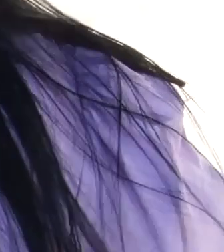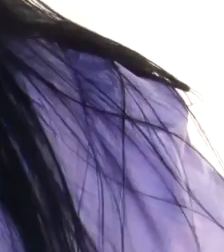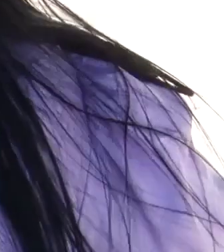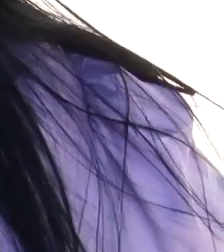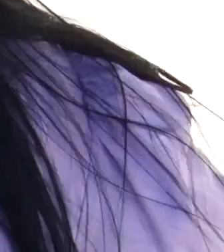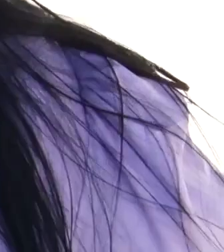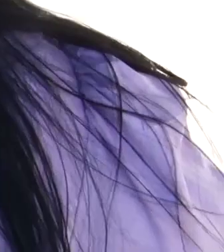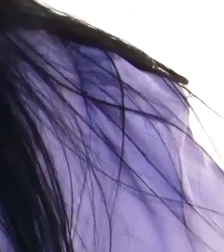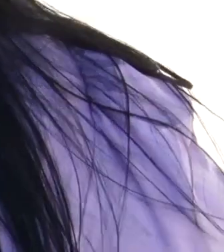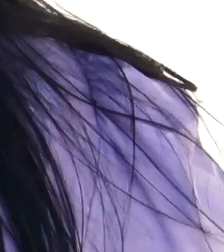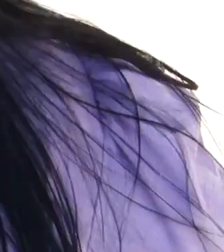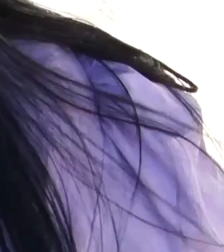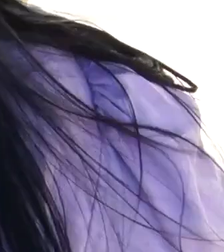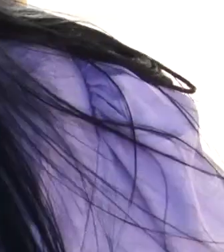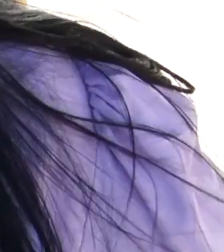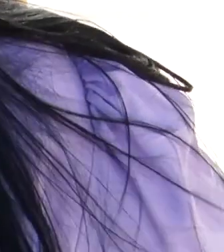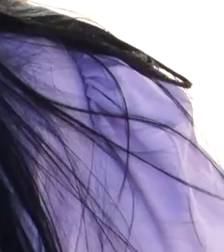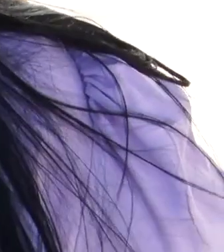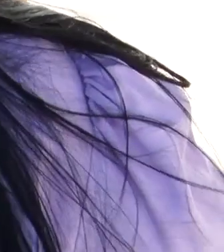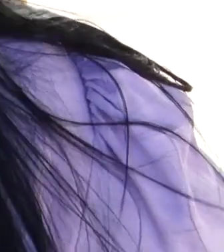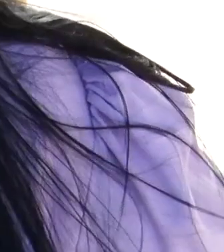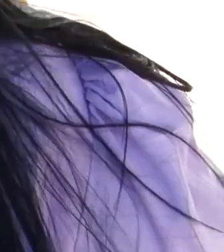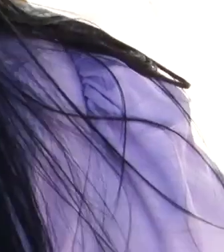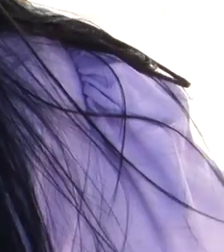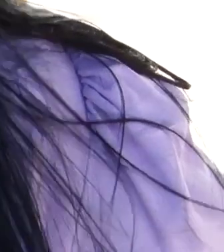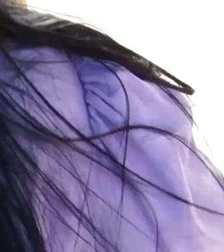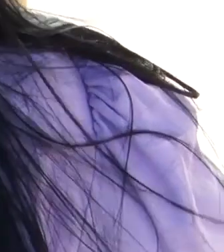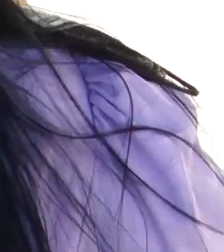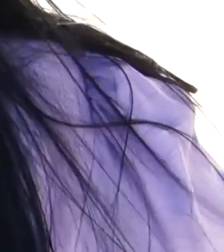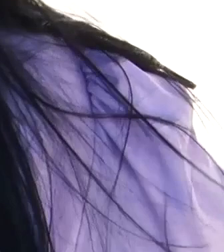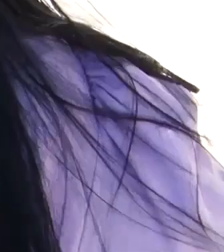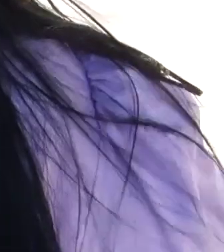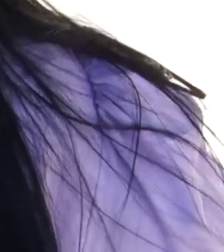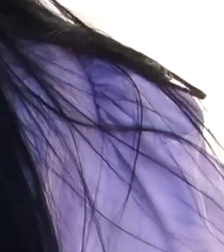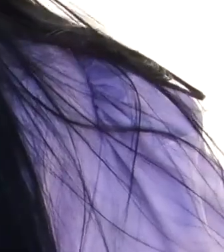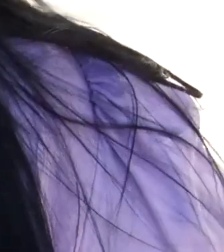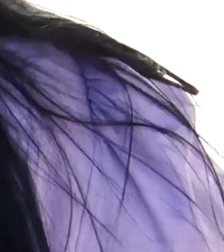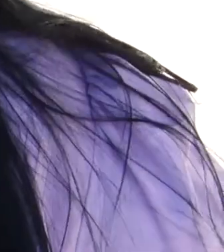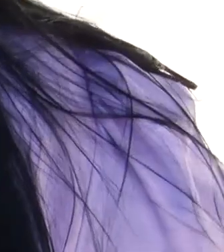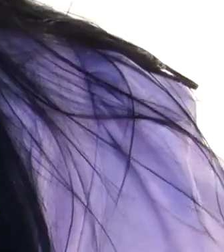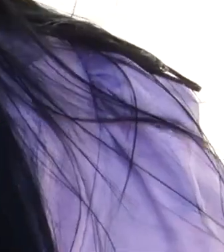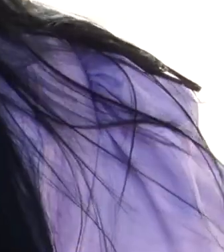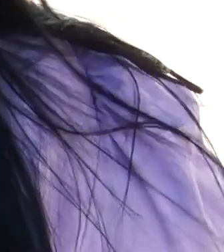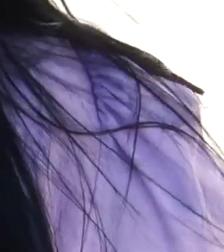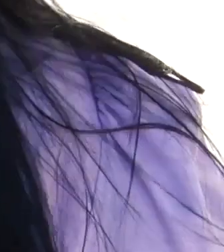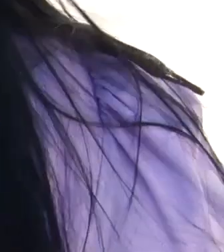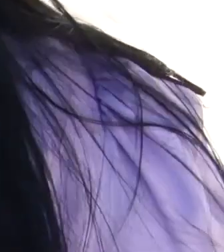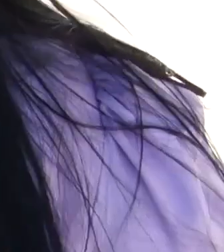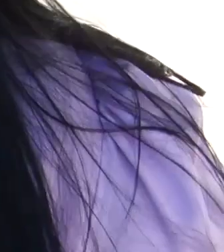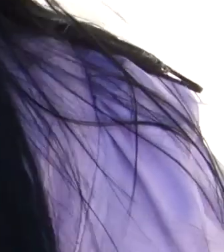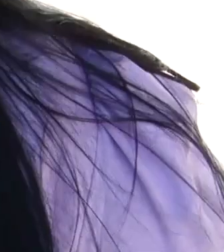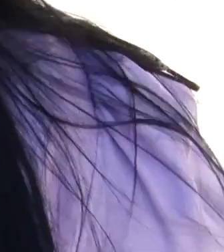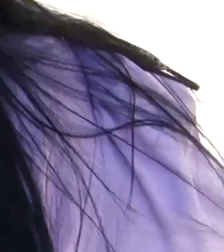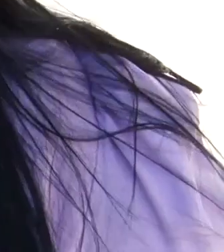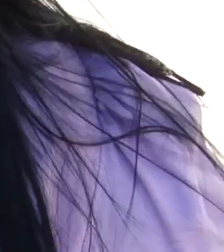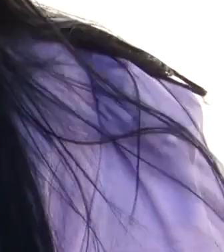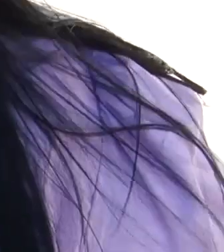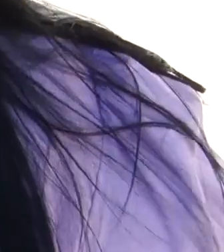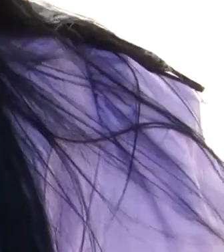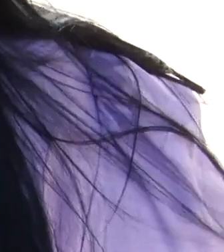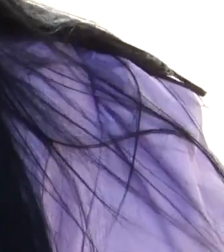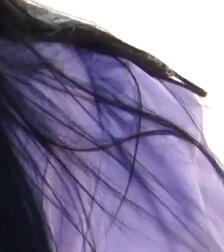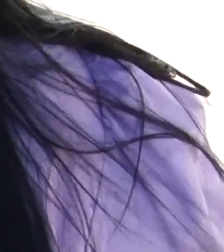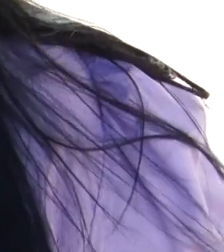também aos pais mostrarem para as crianças os temas, as histórias, os materiais. Isso para cada faixa etária vai ter,